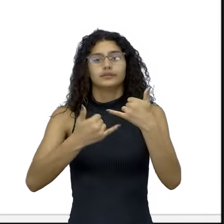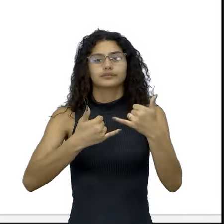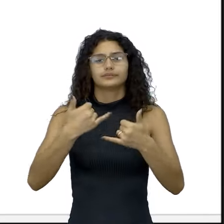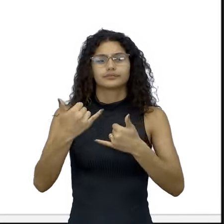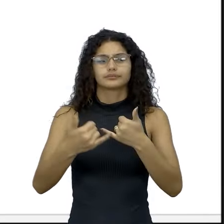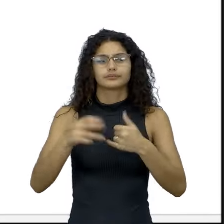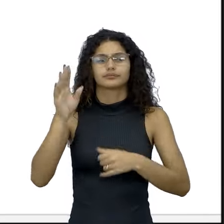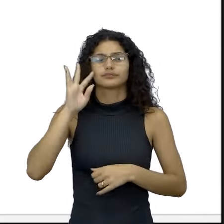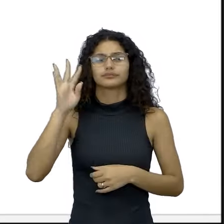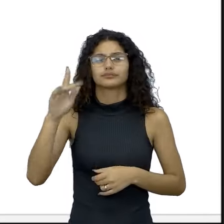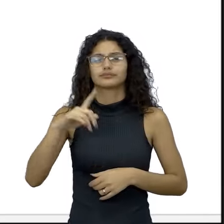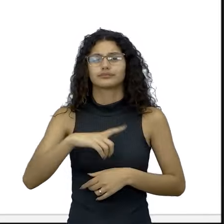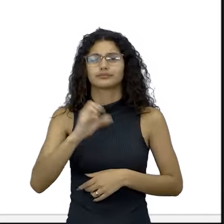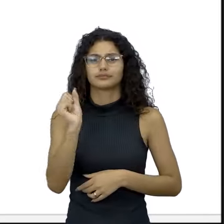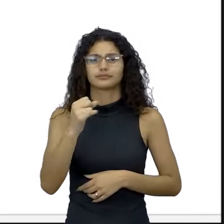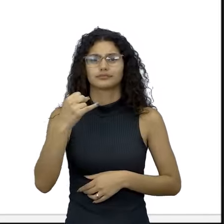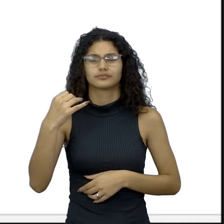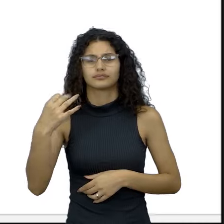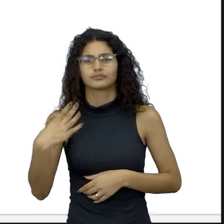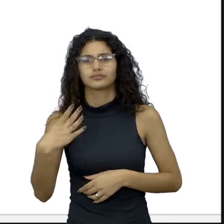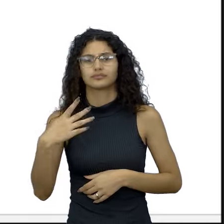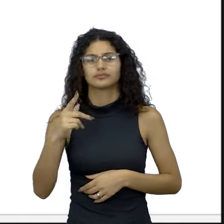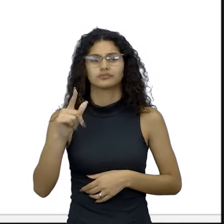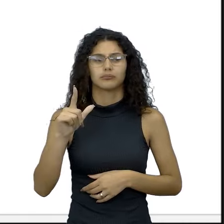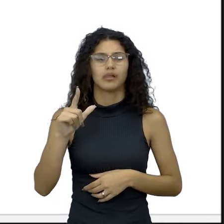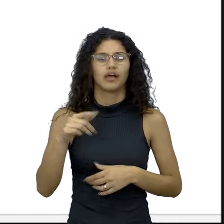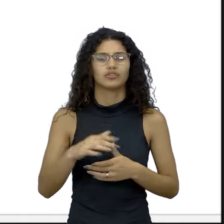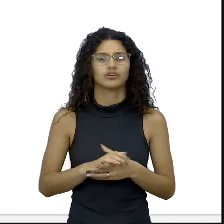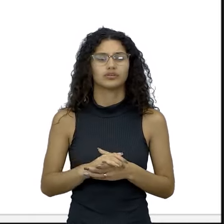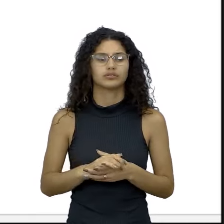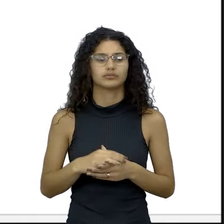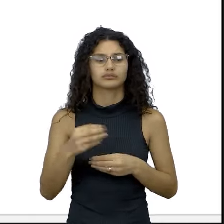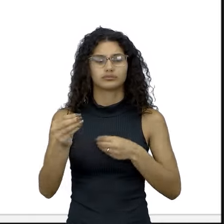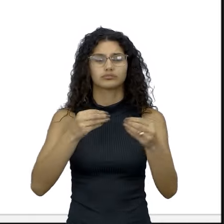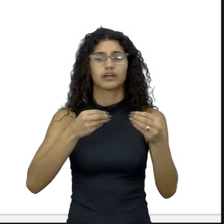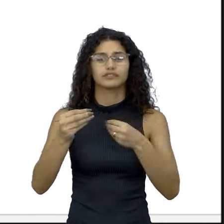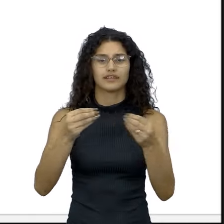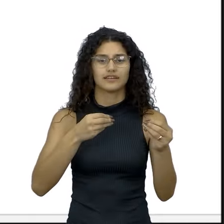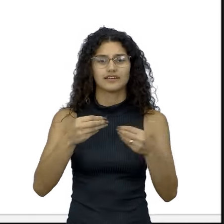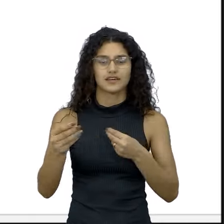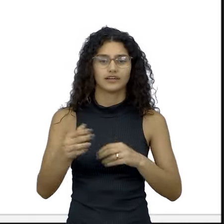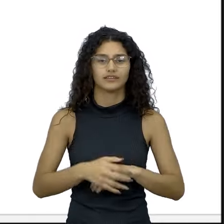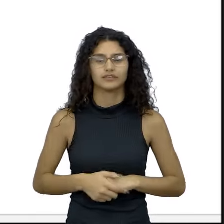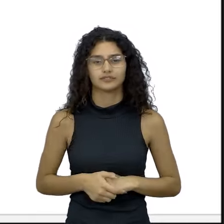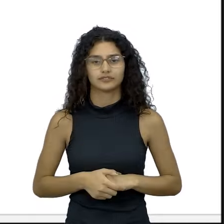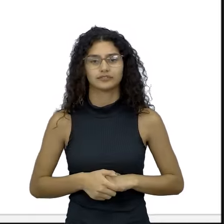e refletir sobre a quantidade de plástico que consomem.